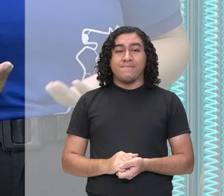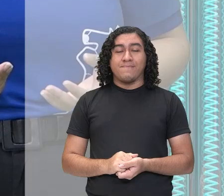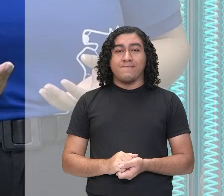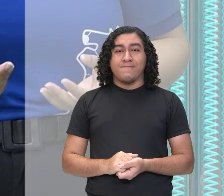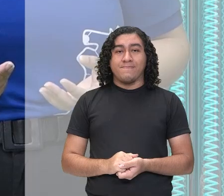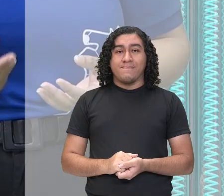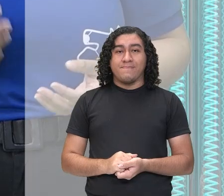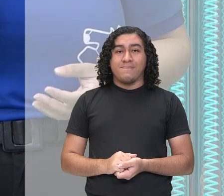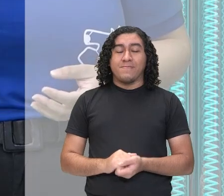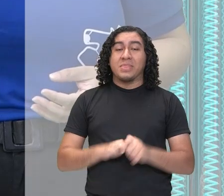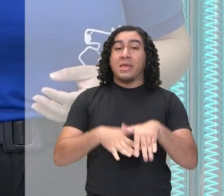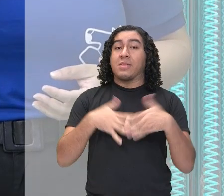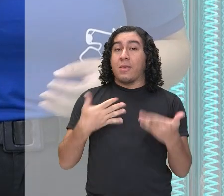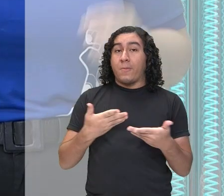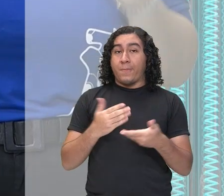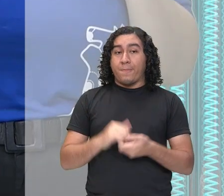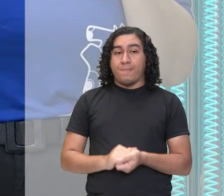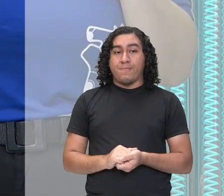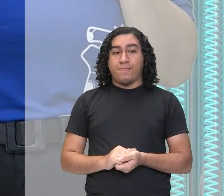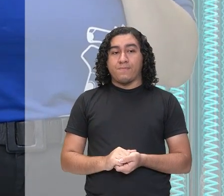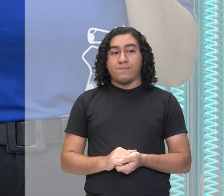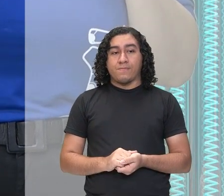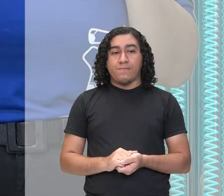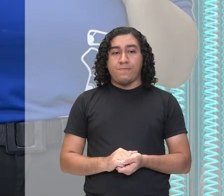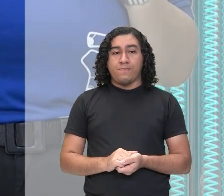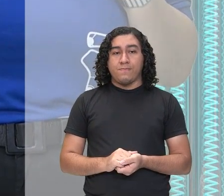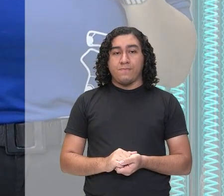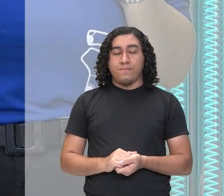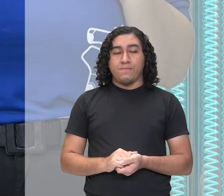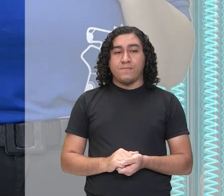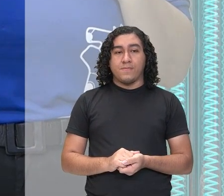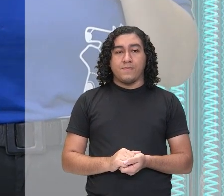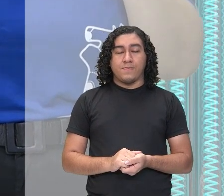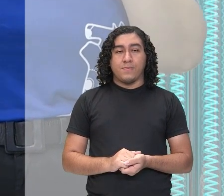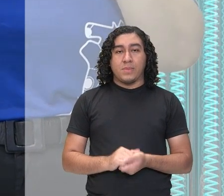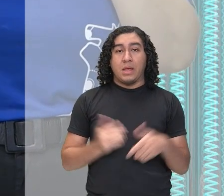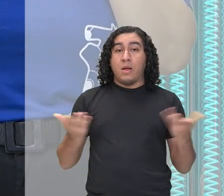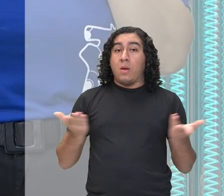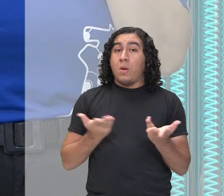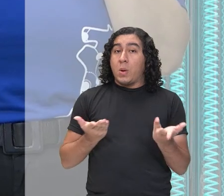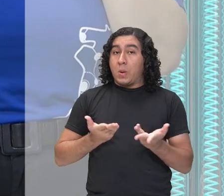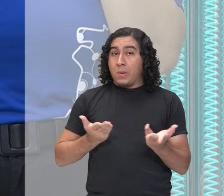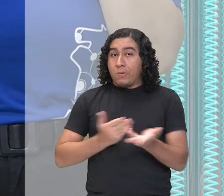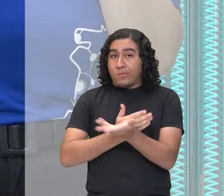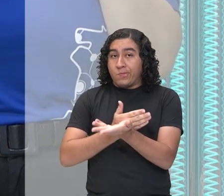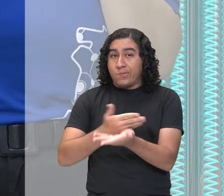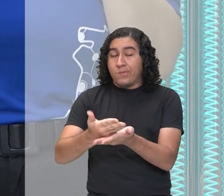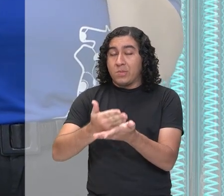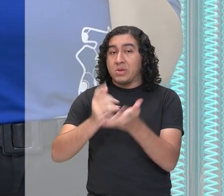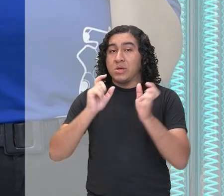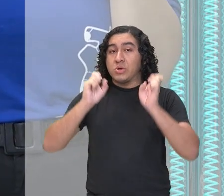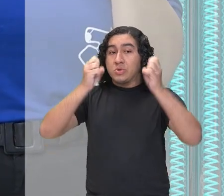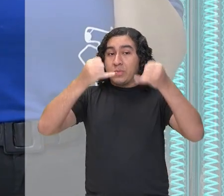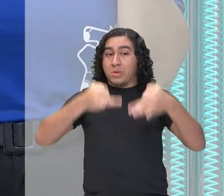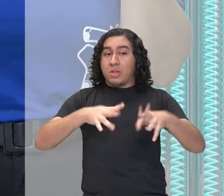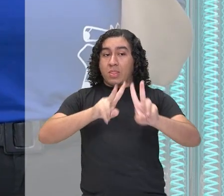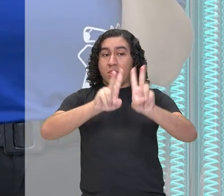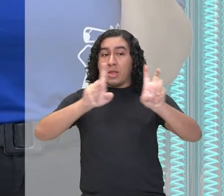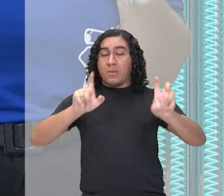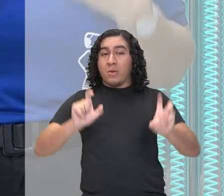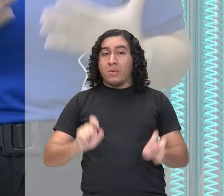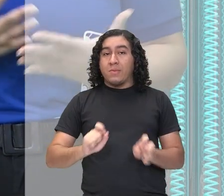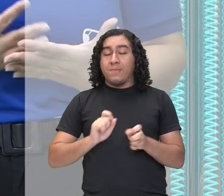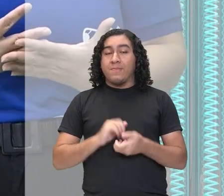Então, pessoal do 9º ano, estamos, neste momento deste módulo, falando sobre a questão